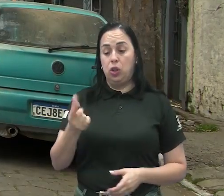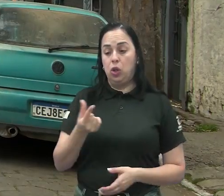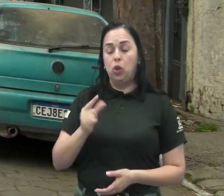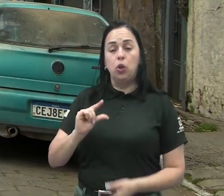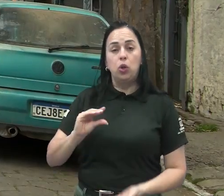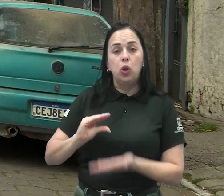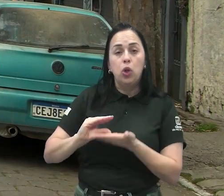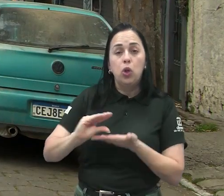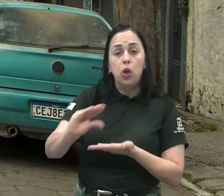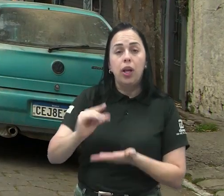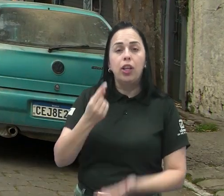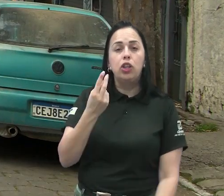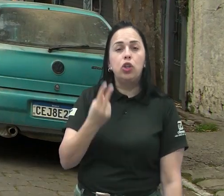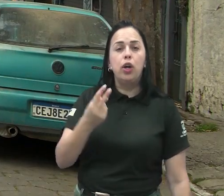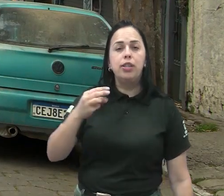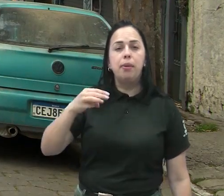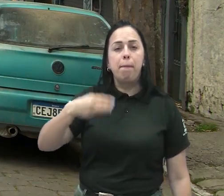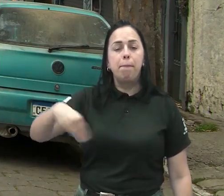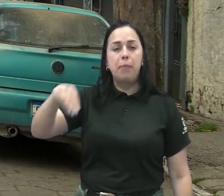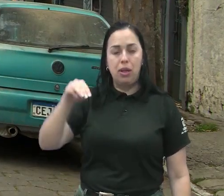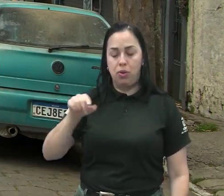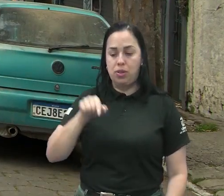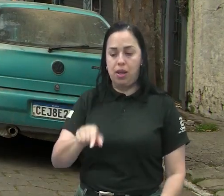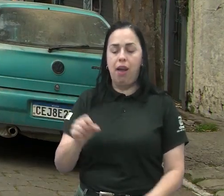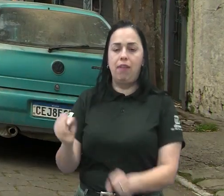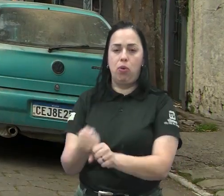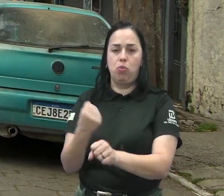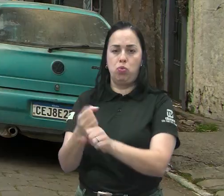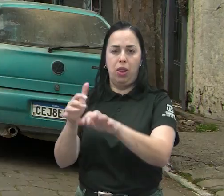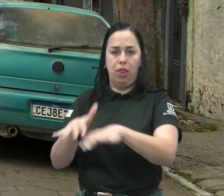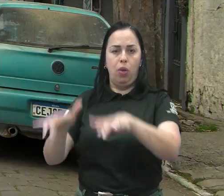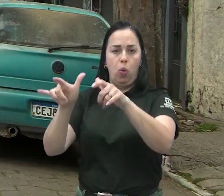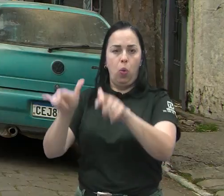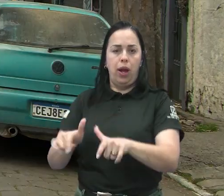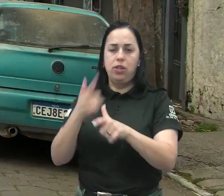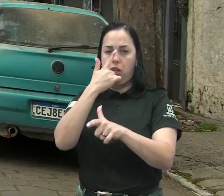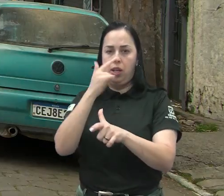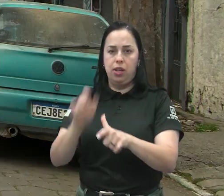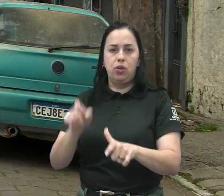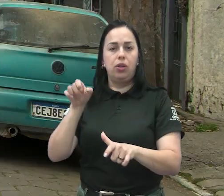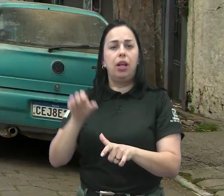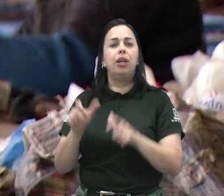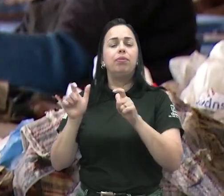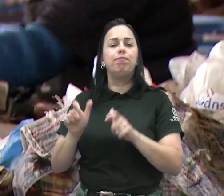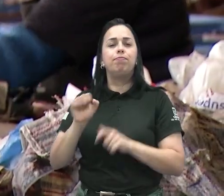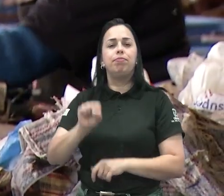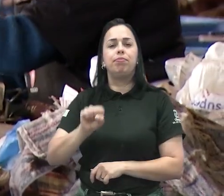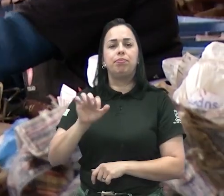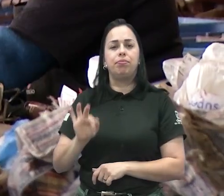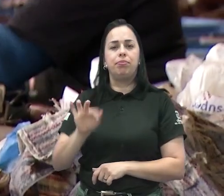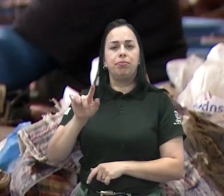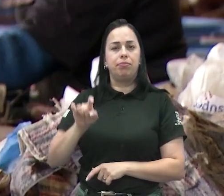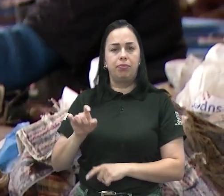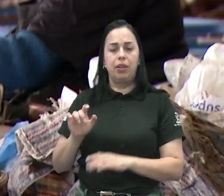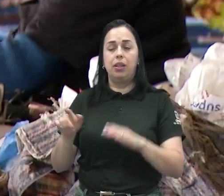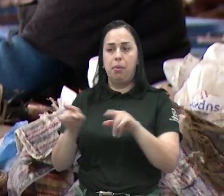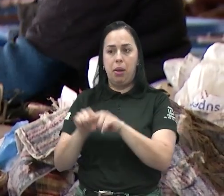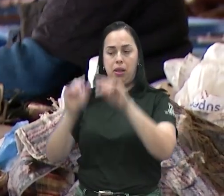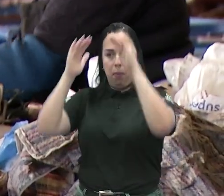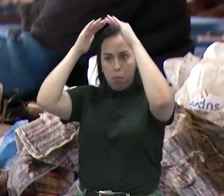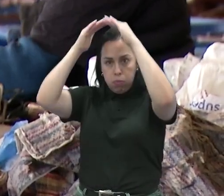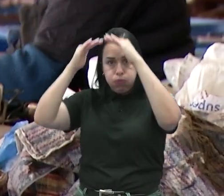milhões vão para a estação de transbordo em São Francisco Xavier. Serão 2